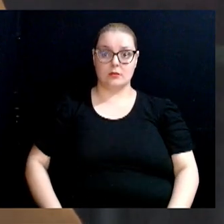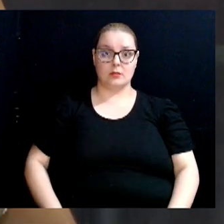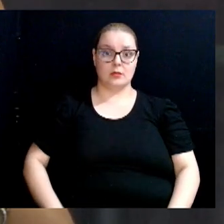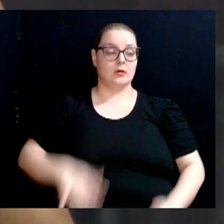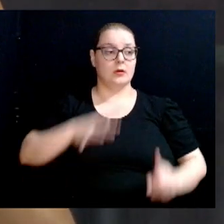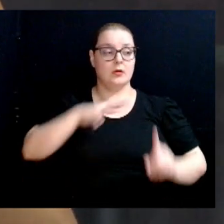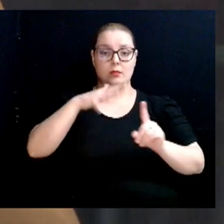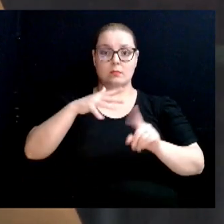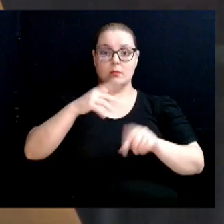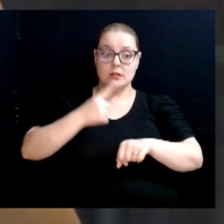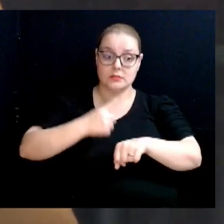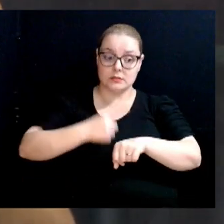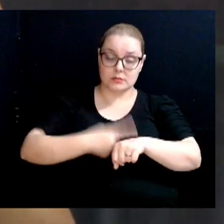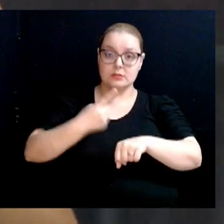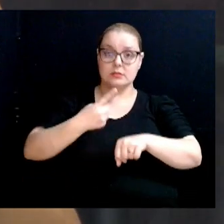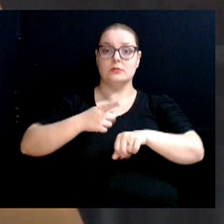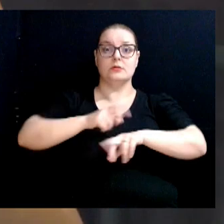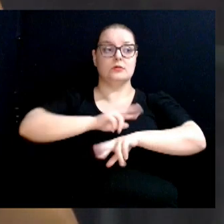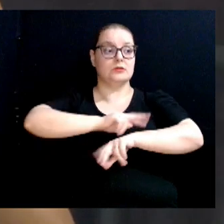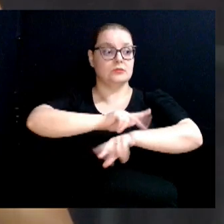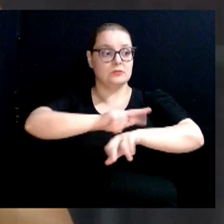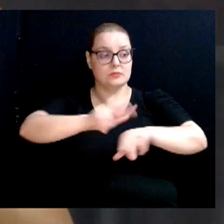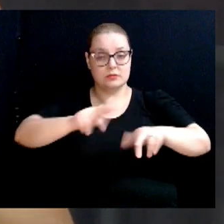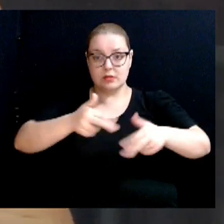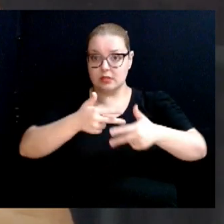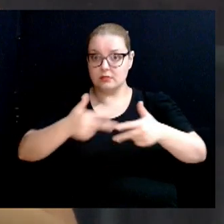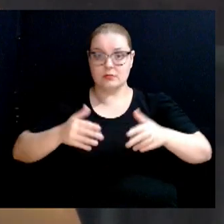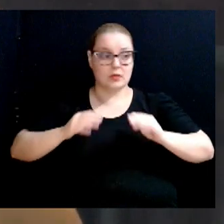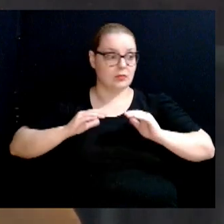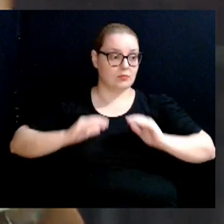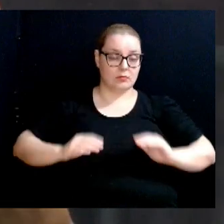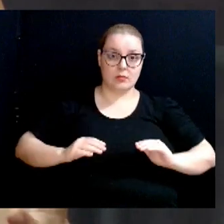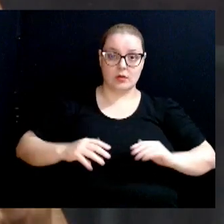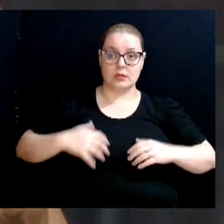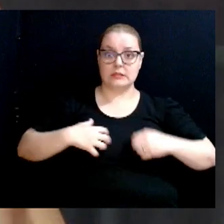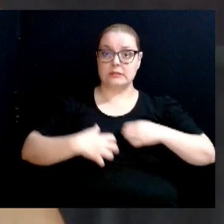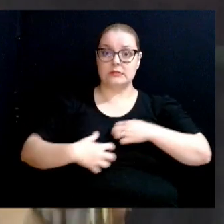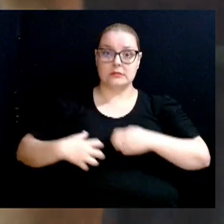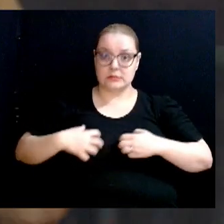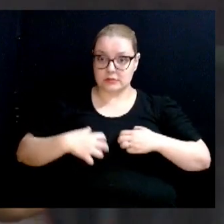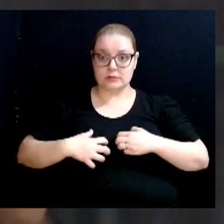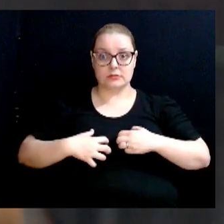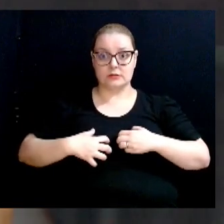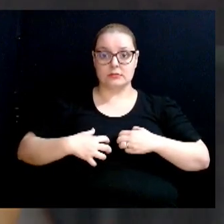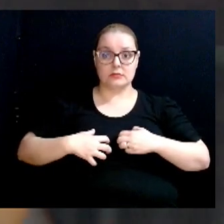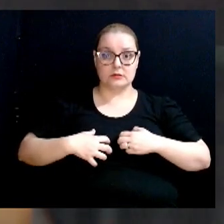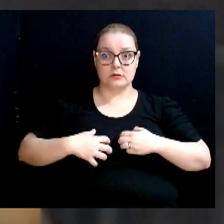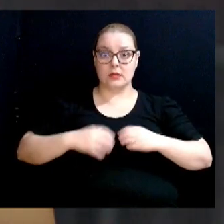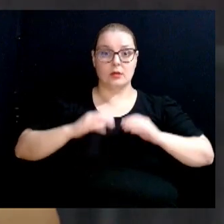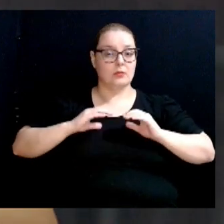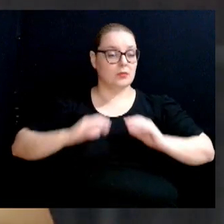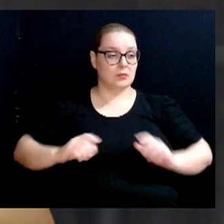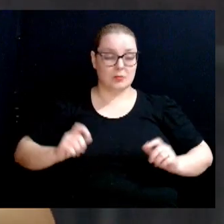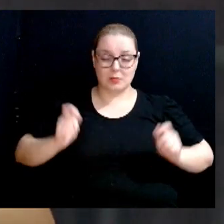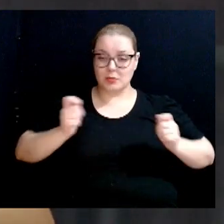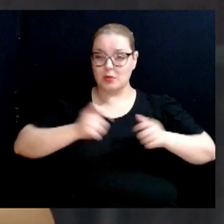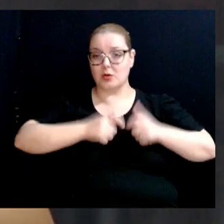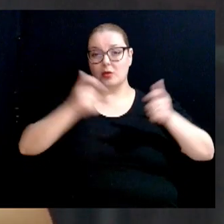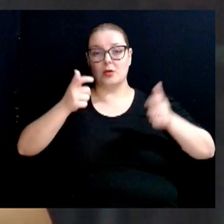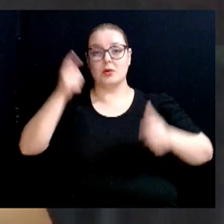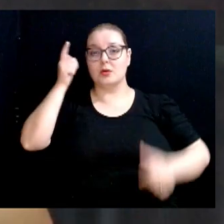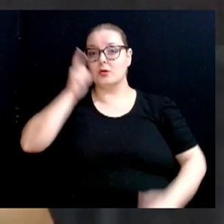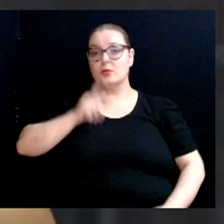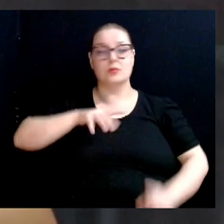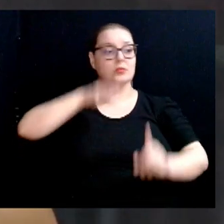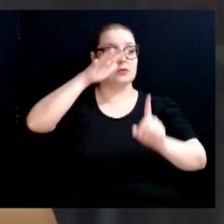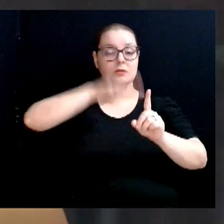de tantos comportamentos que me incomodam, eu potencializo tanto esse comportamento que eu não consigo ver admiração na outra